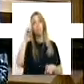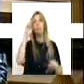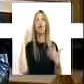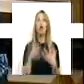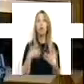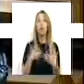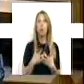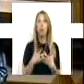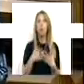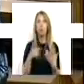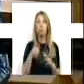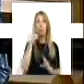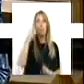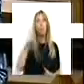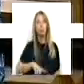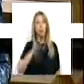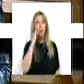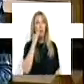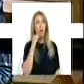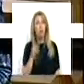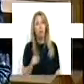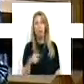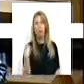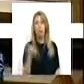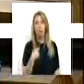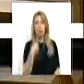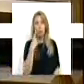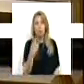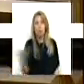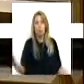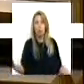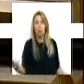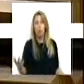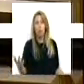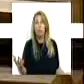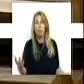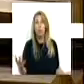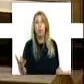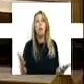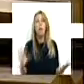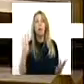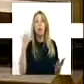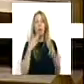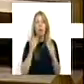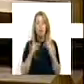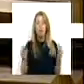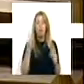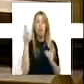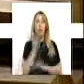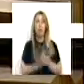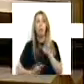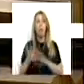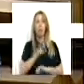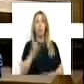humanitária extremamente grave. Todos o reconhecemos. Mas quando, ao nível da União Europeia, Sr. Primeiro-Ministro,